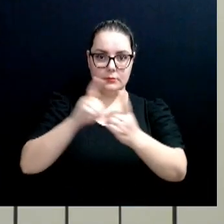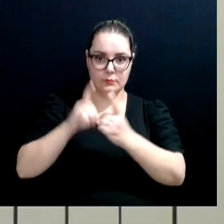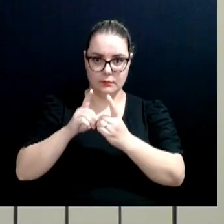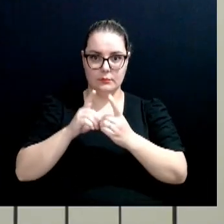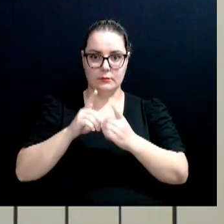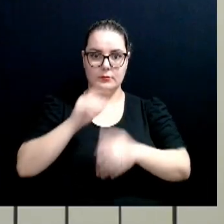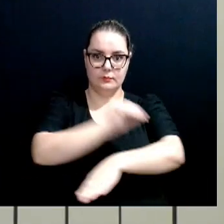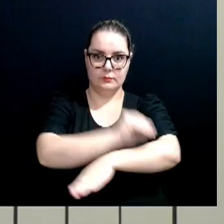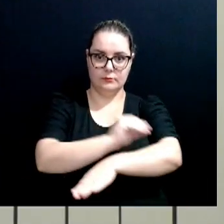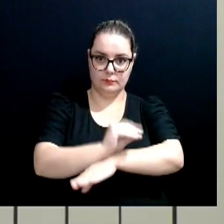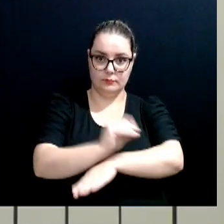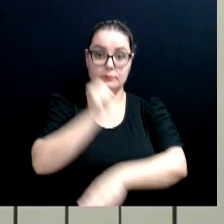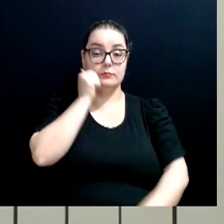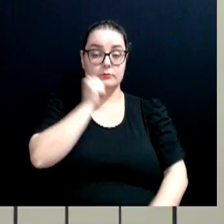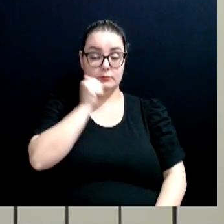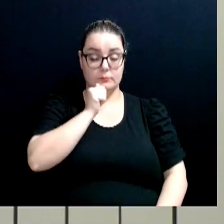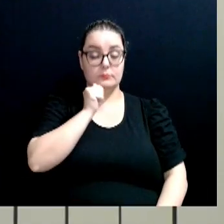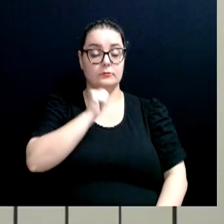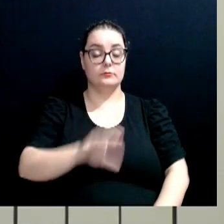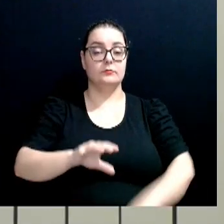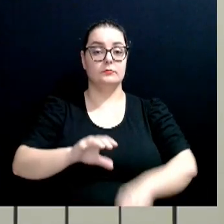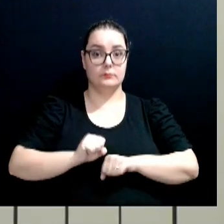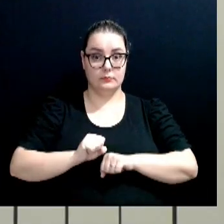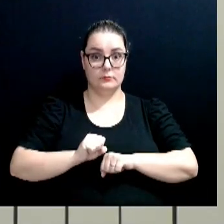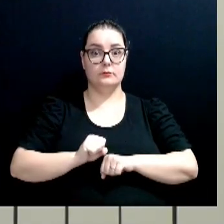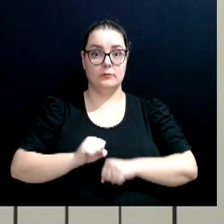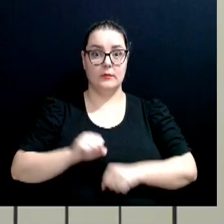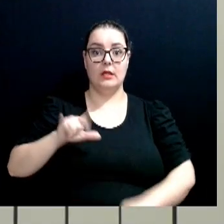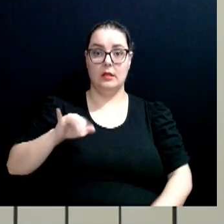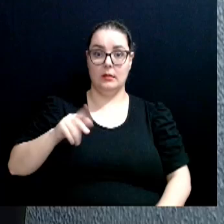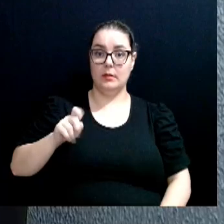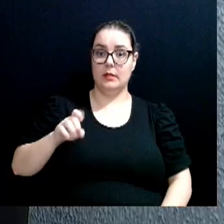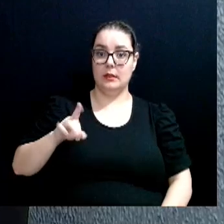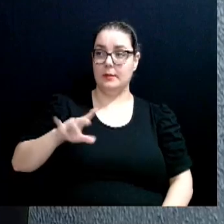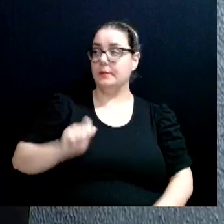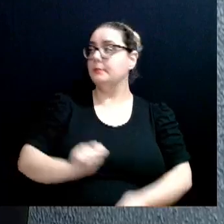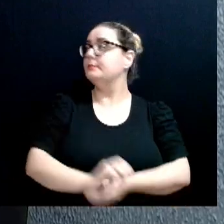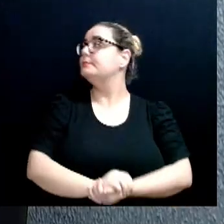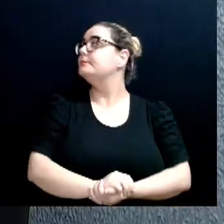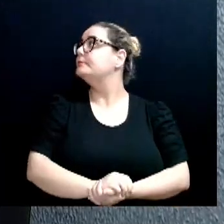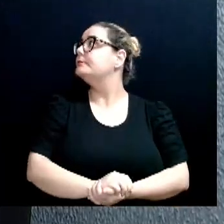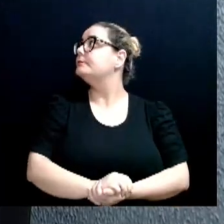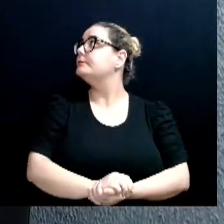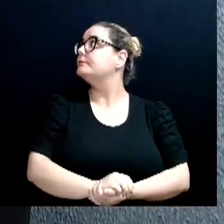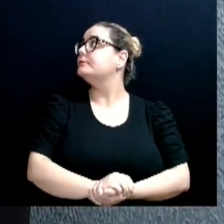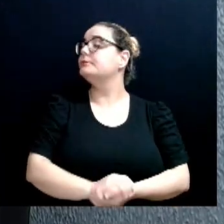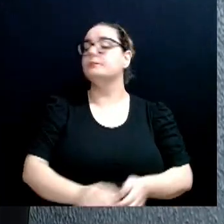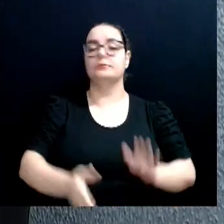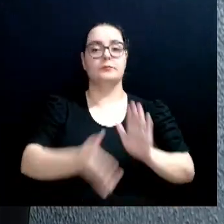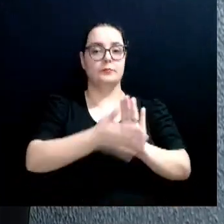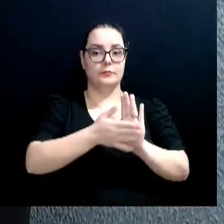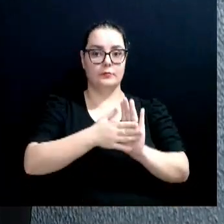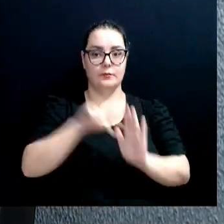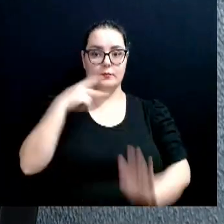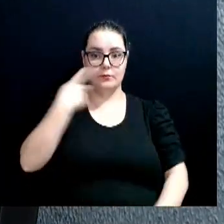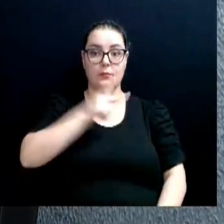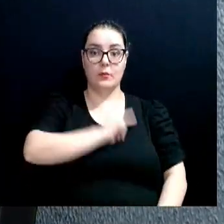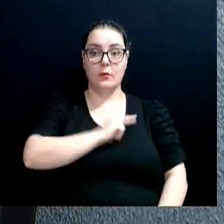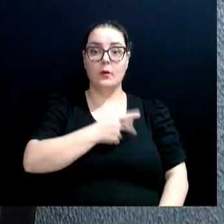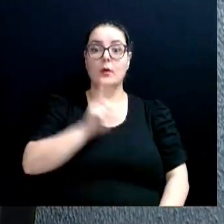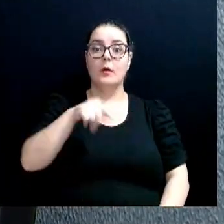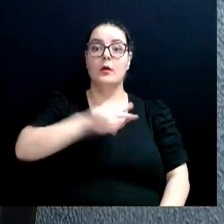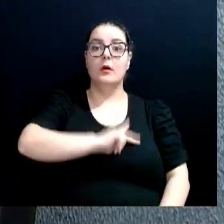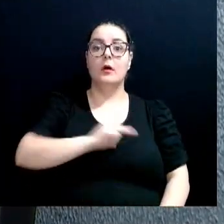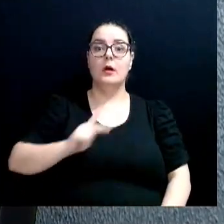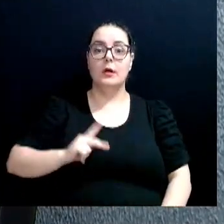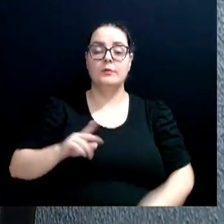mulheres portadoras de lipedema. A proposta do vereador Paulo Haddad, que é presidente da Comissão